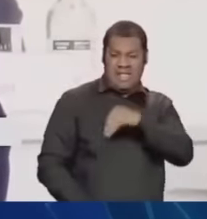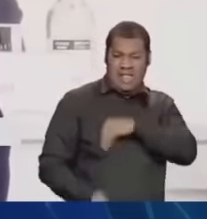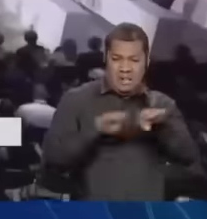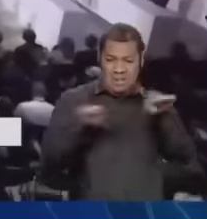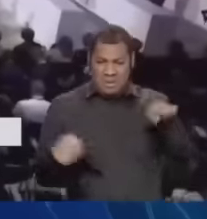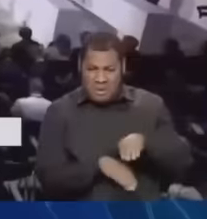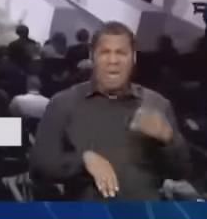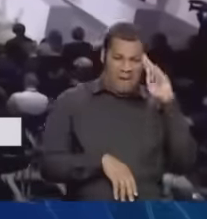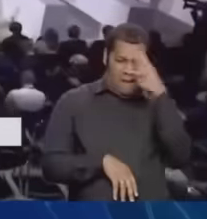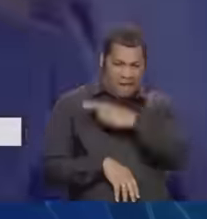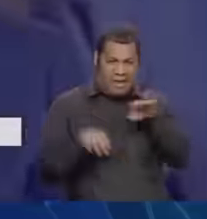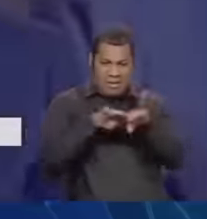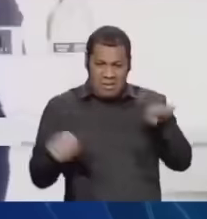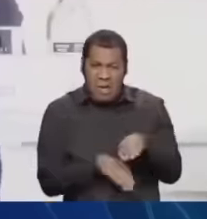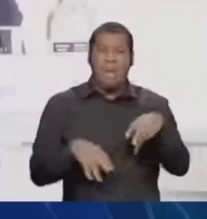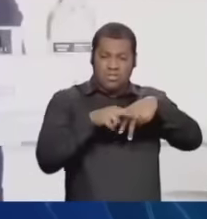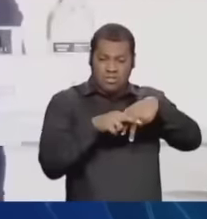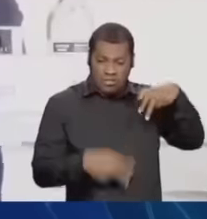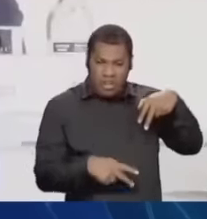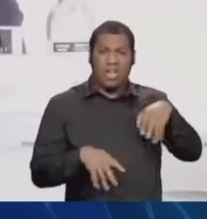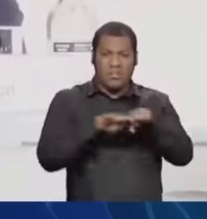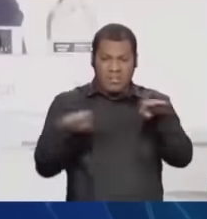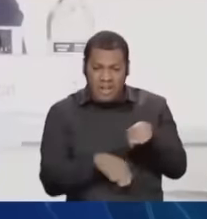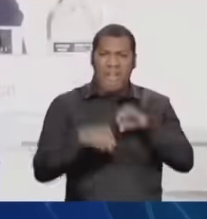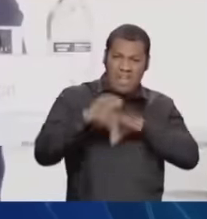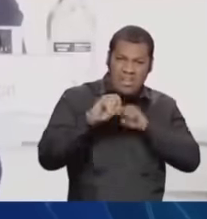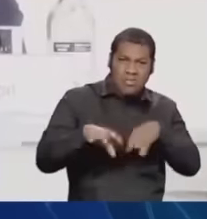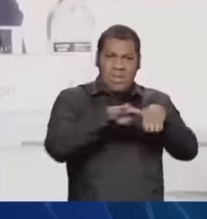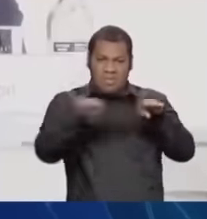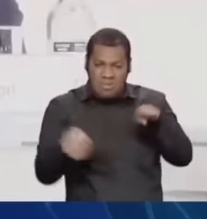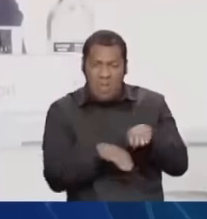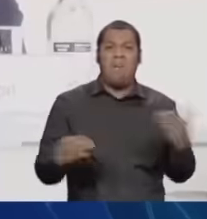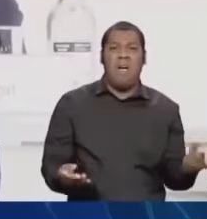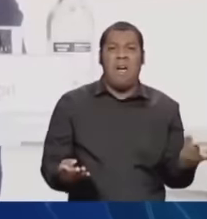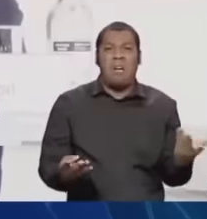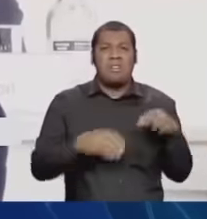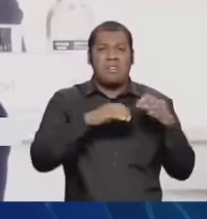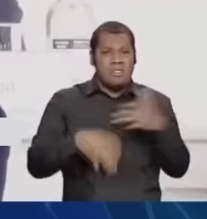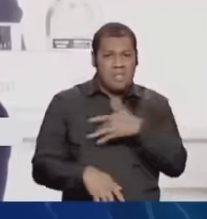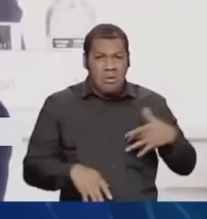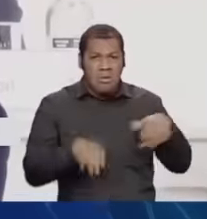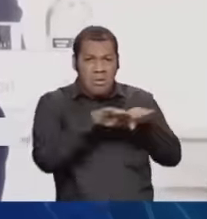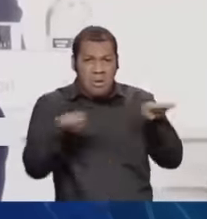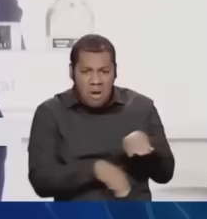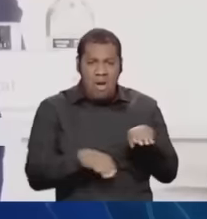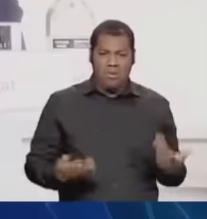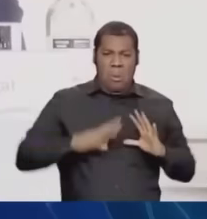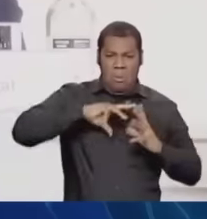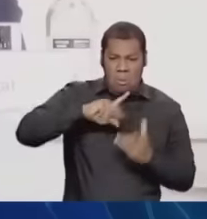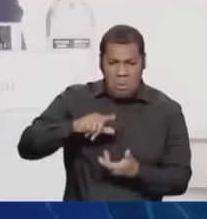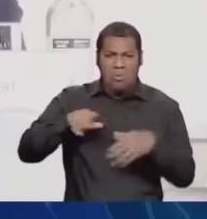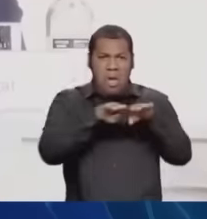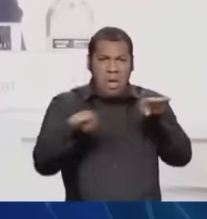a desigualdade de raça, a desigualdade de gênero, a desigualdade na educação, a desigualdade na saúde. Ou seja, nós estamos num mundo cada vez mais desigual